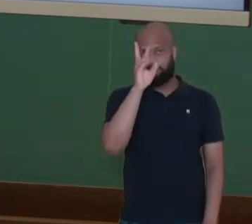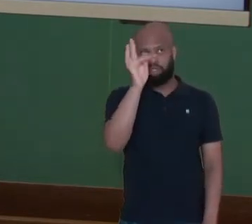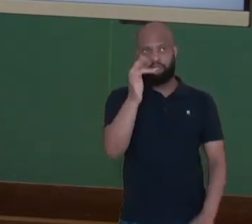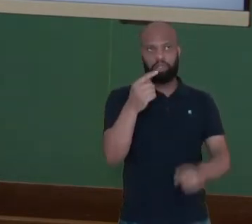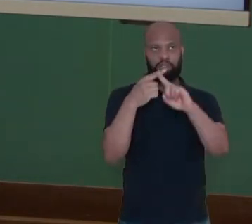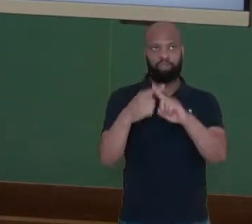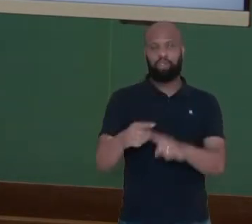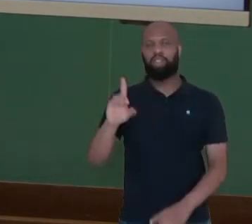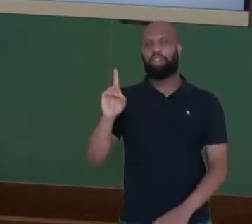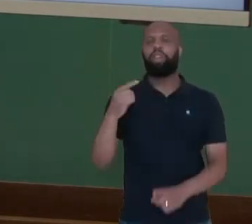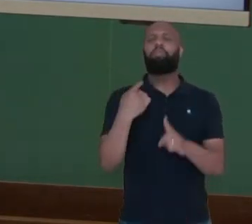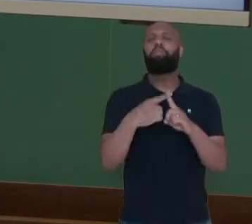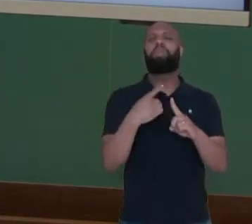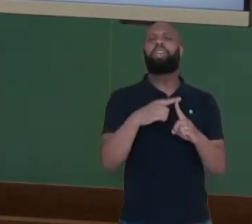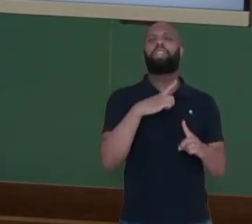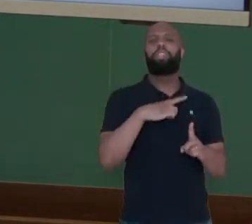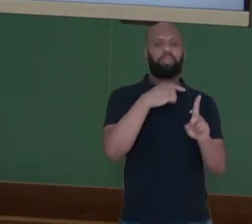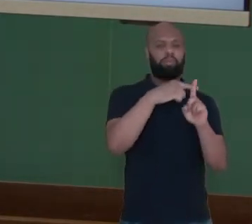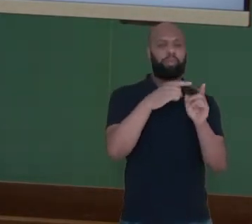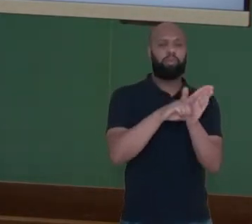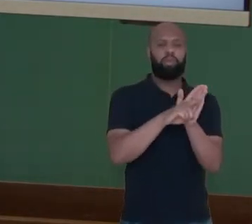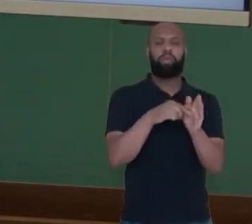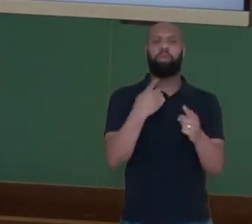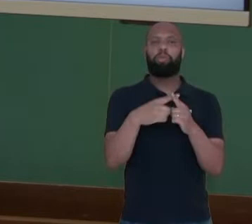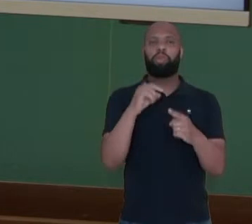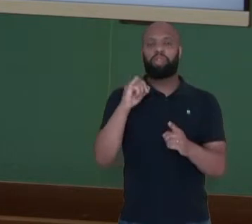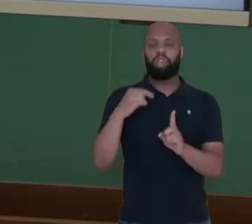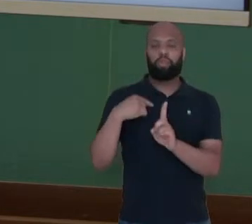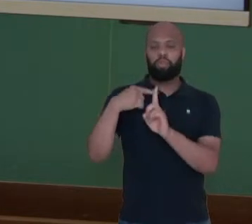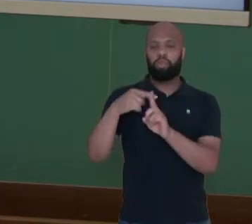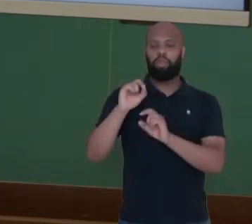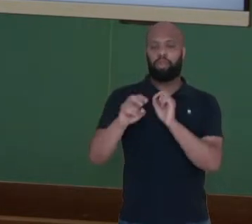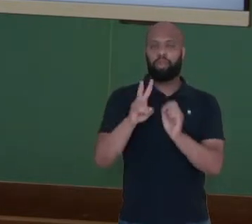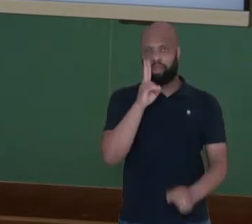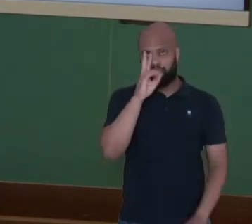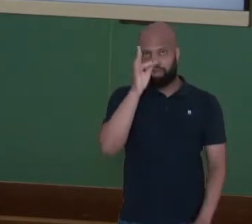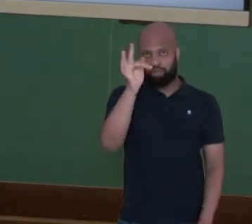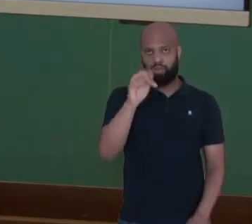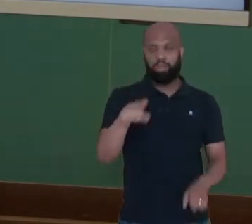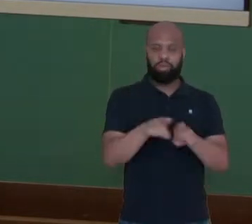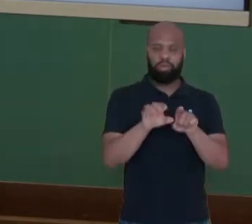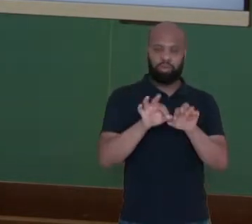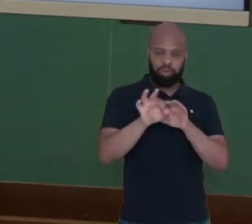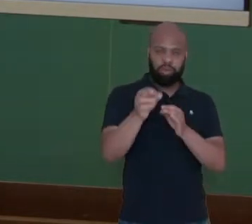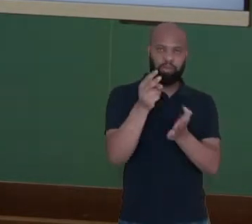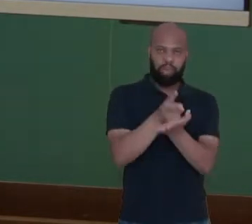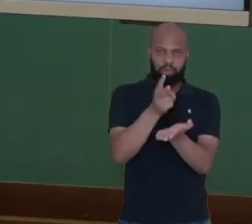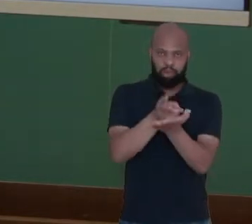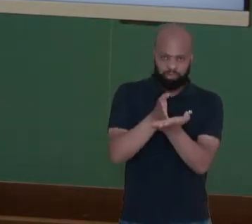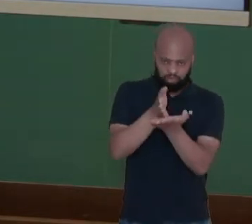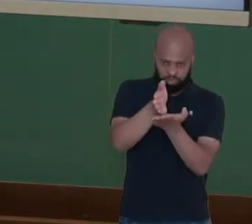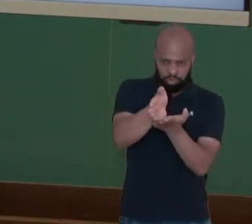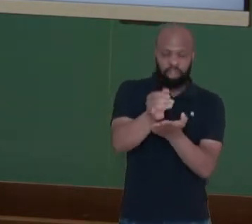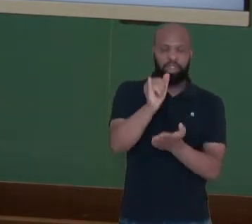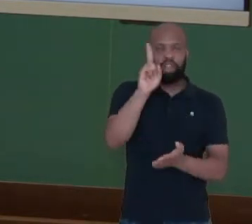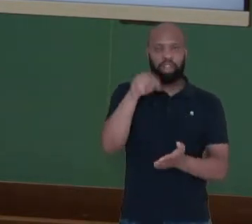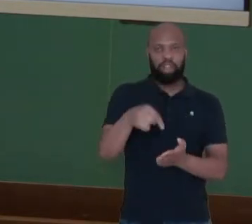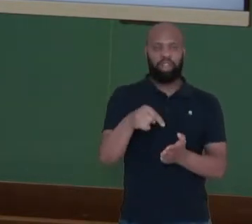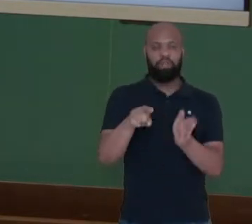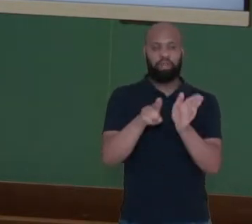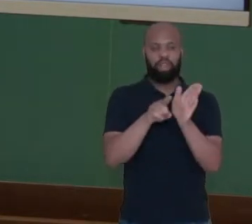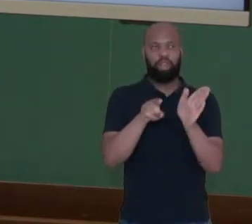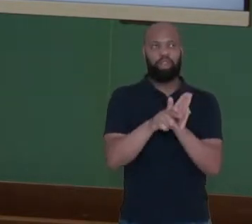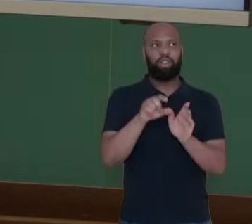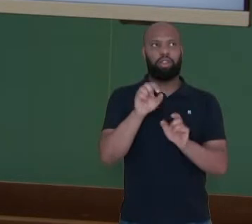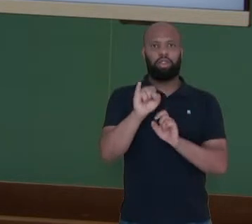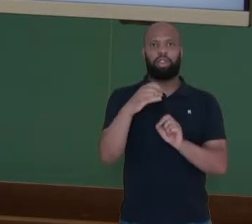mais ou menos? Porque se for mais, a força e o deslocamento estão na mesma direção e sentido. Se for menos, é quando